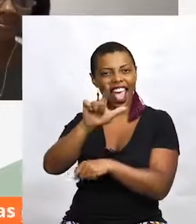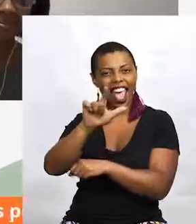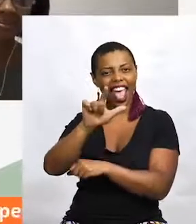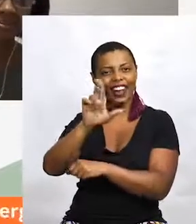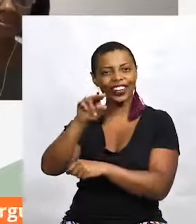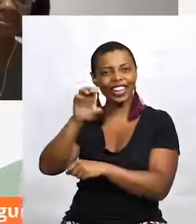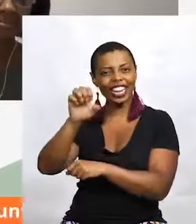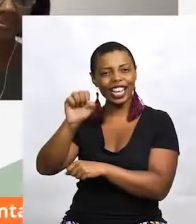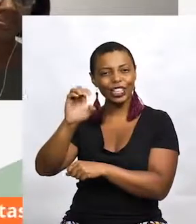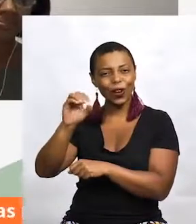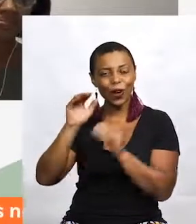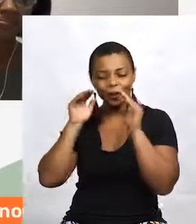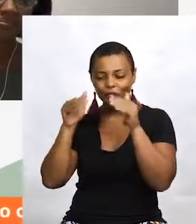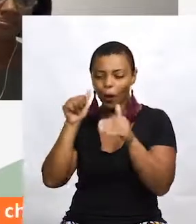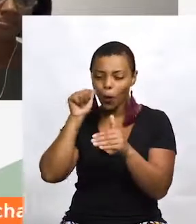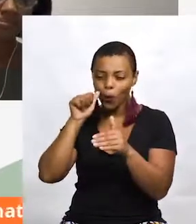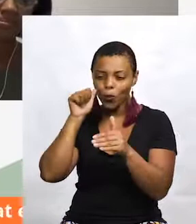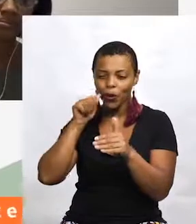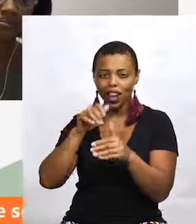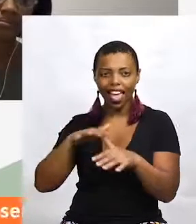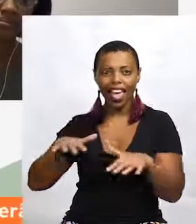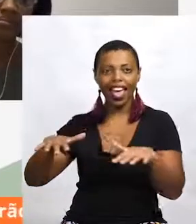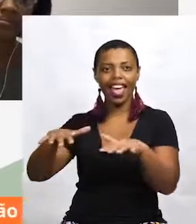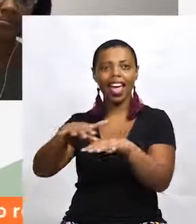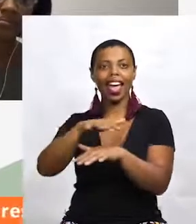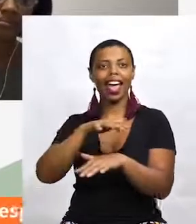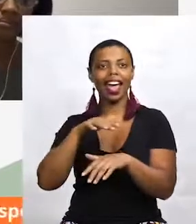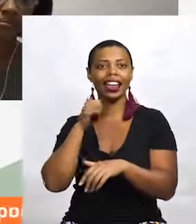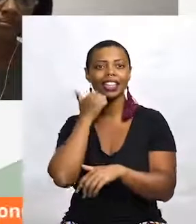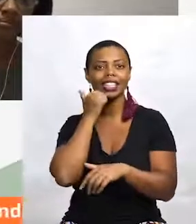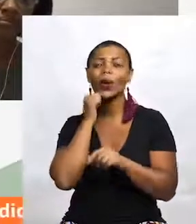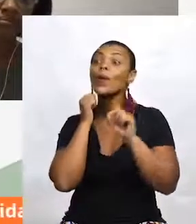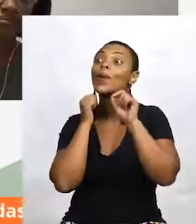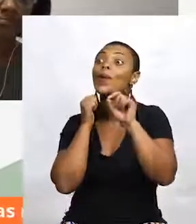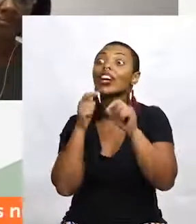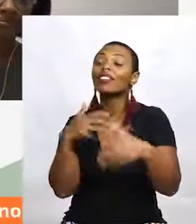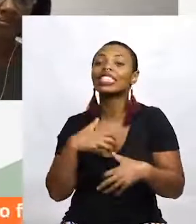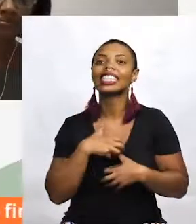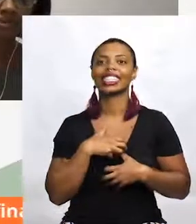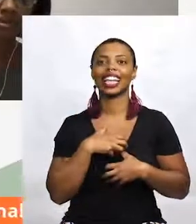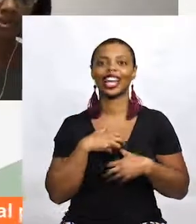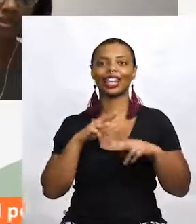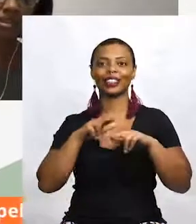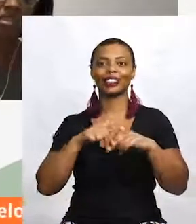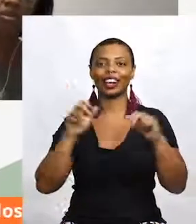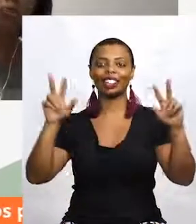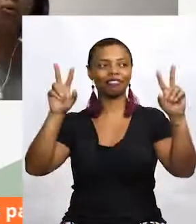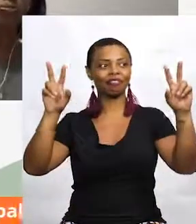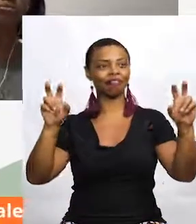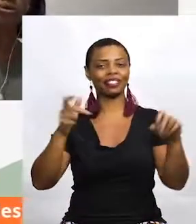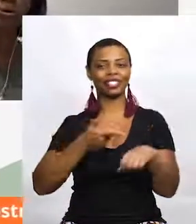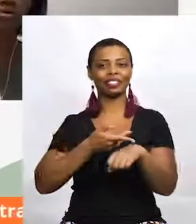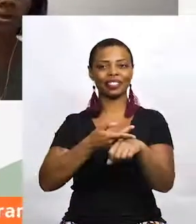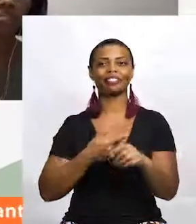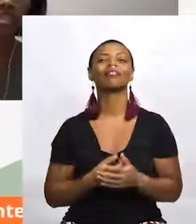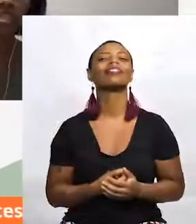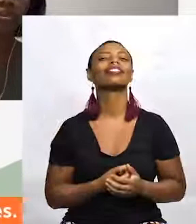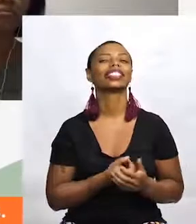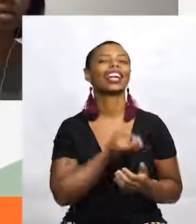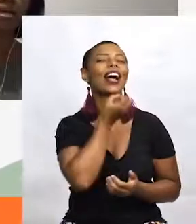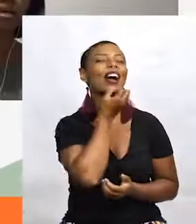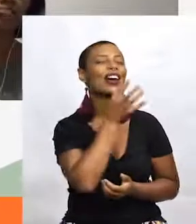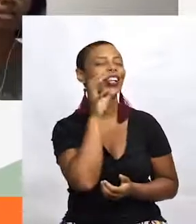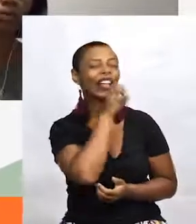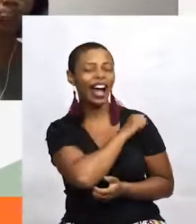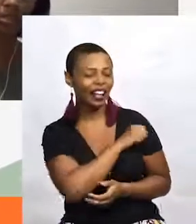para mulheres na ciência. Que é isso, mulher? O que foi isso? Conta pra gente. Eu conto